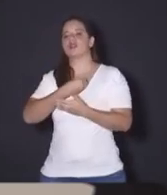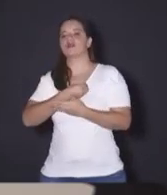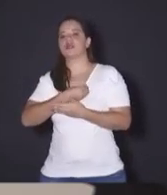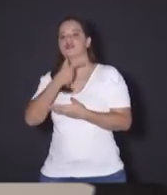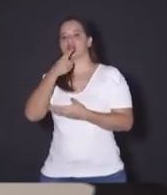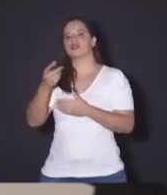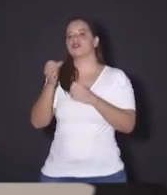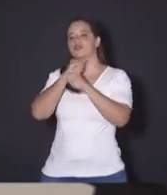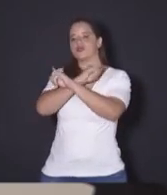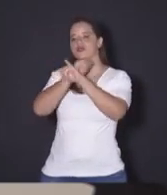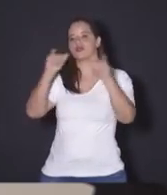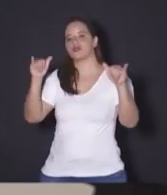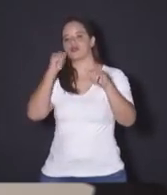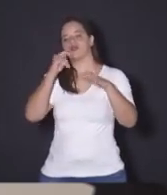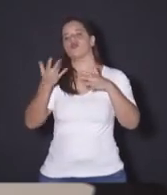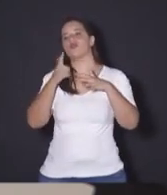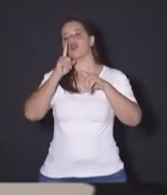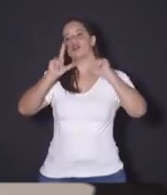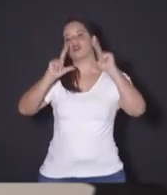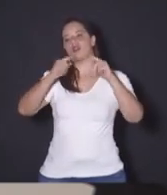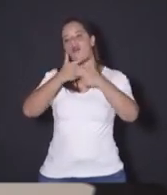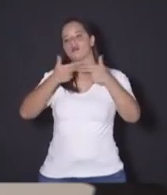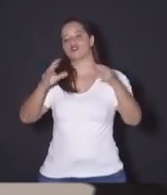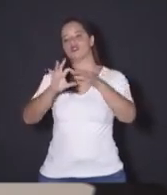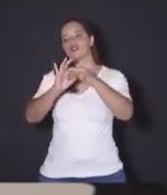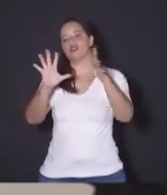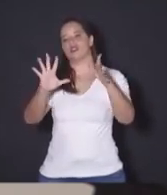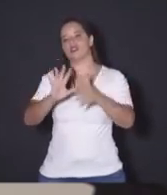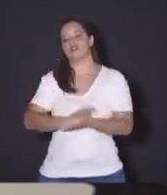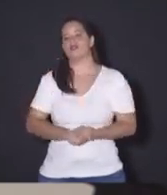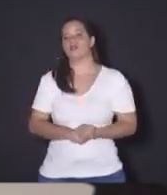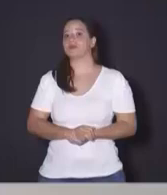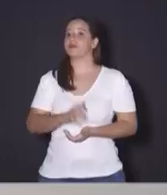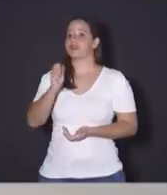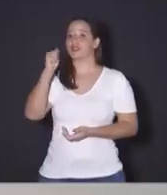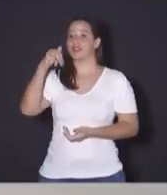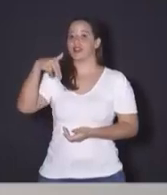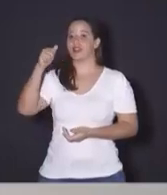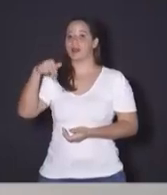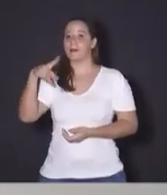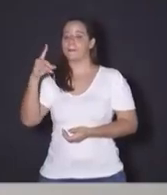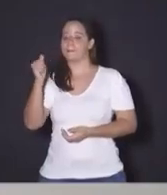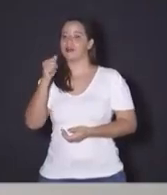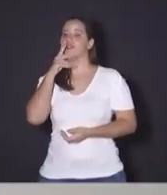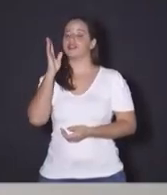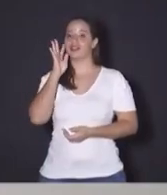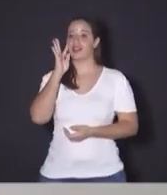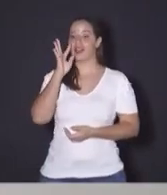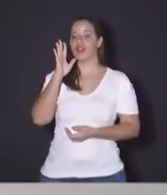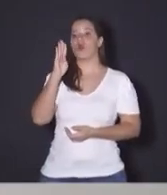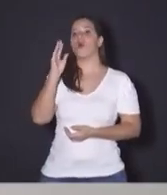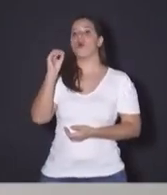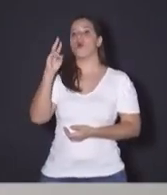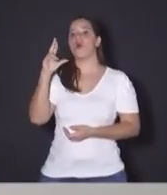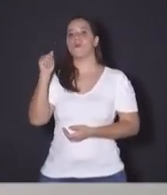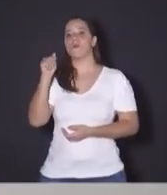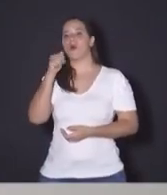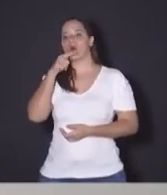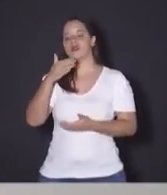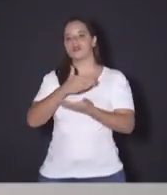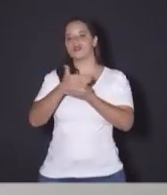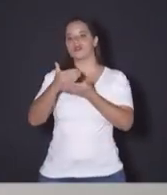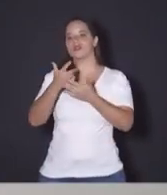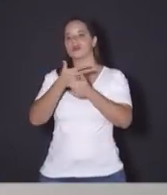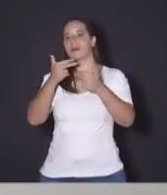aqui divulgando na mídia livre obrigada a amanda muito legal o bora das iniciativas mais fantásticas que